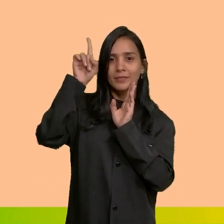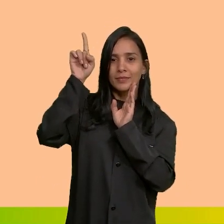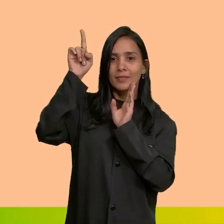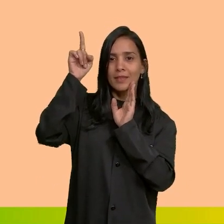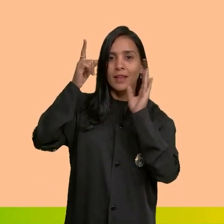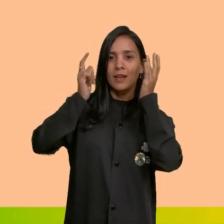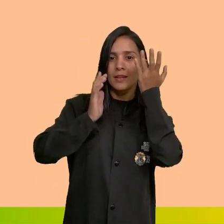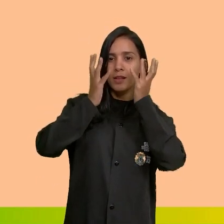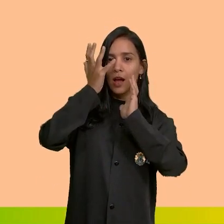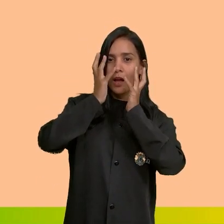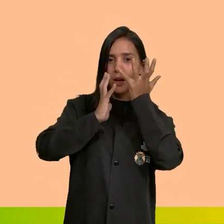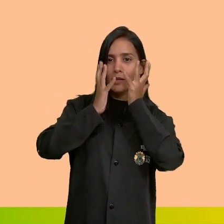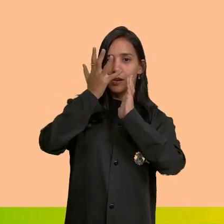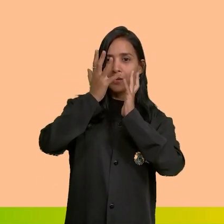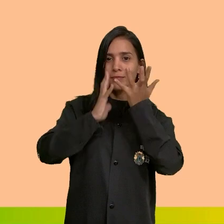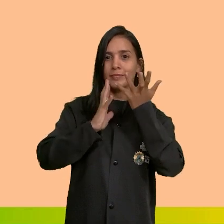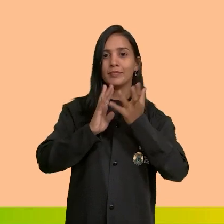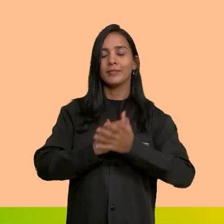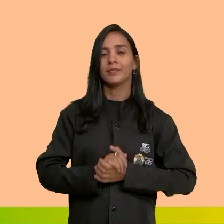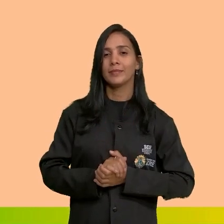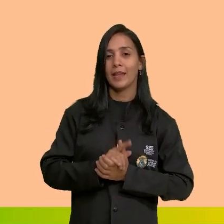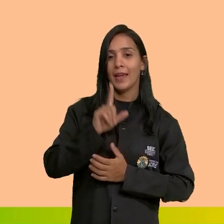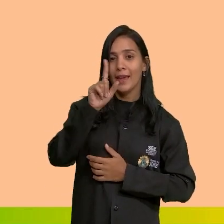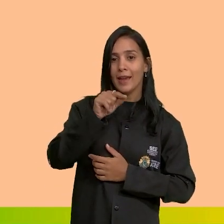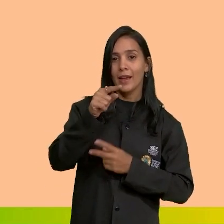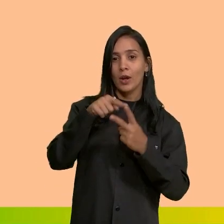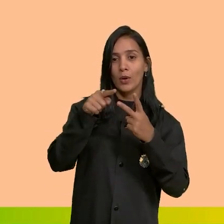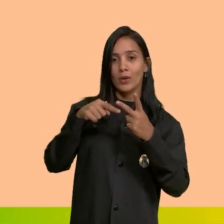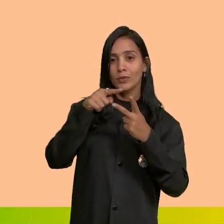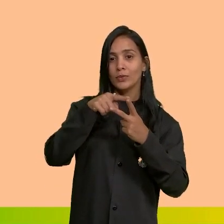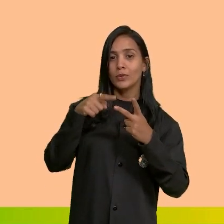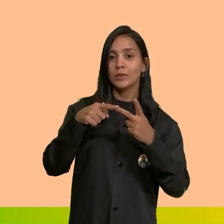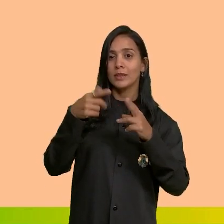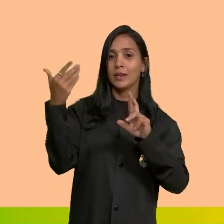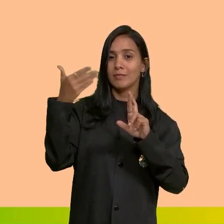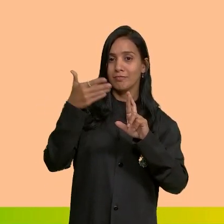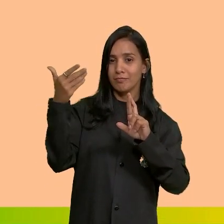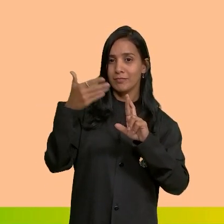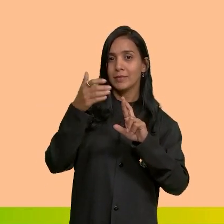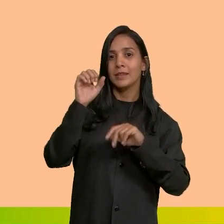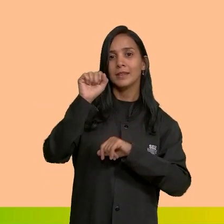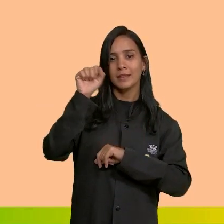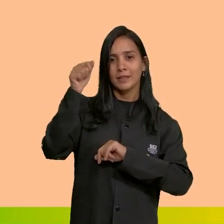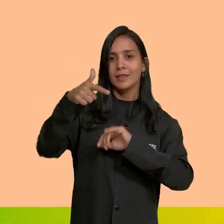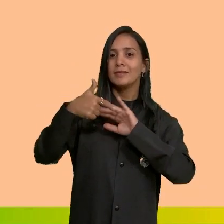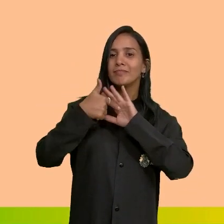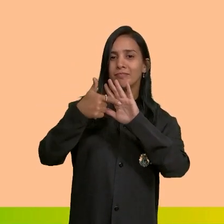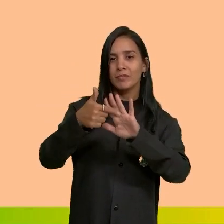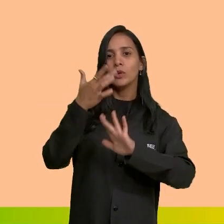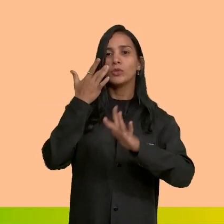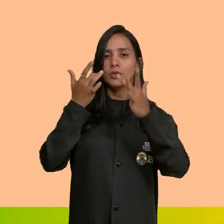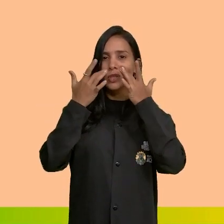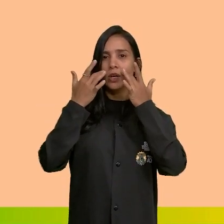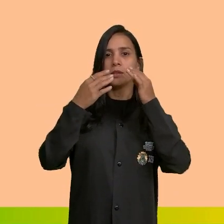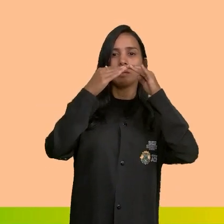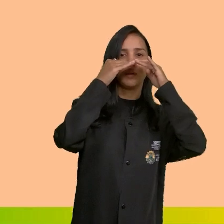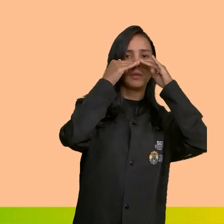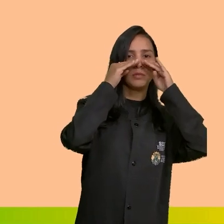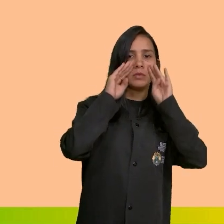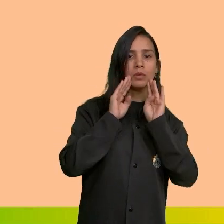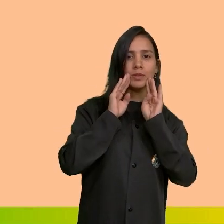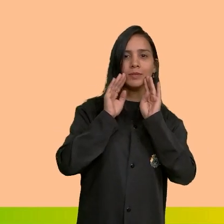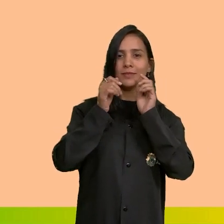os primeiros gêneros teatrais, que é a máscara sorrindo, representa a comédia, e a máscara